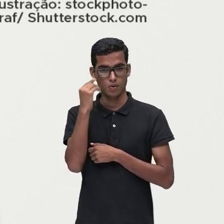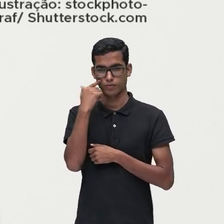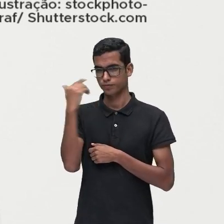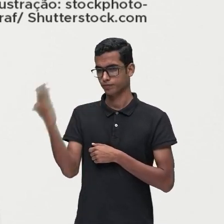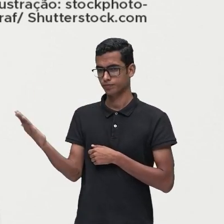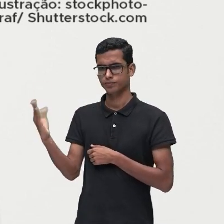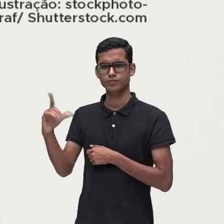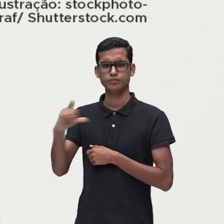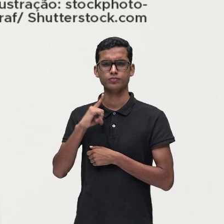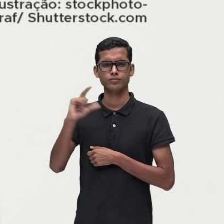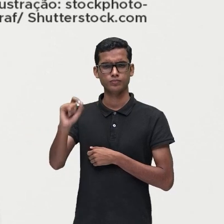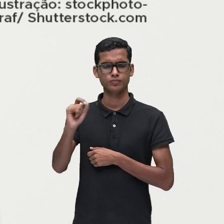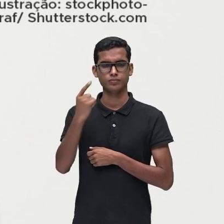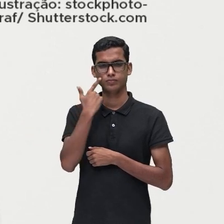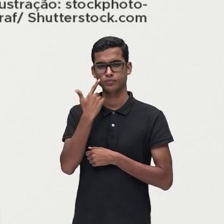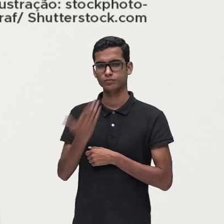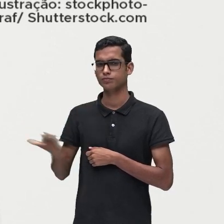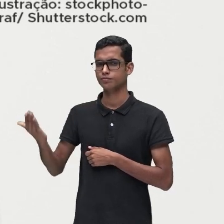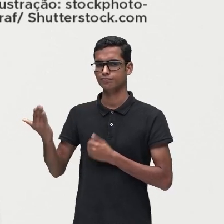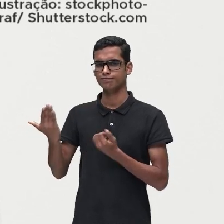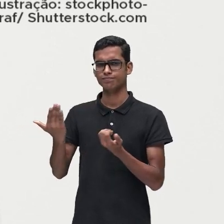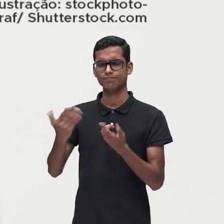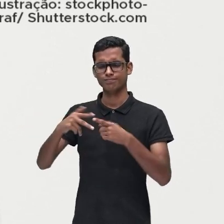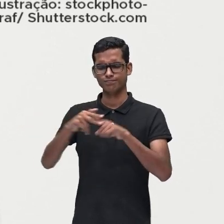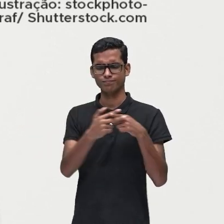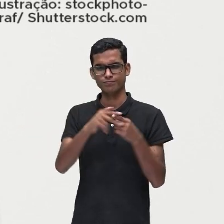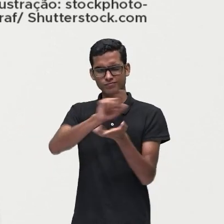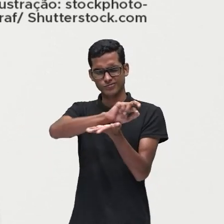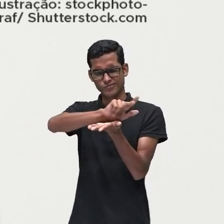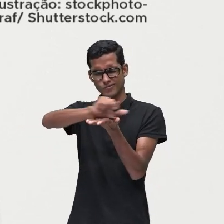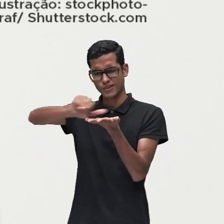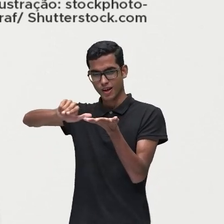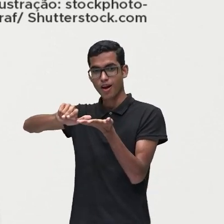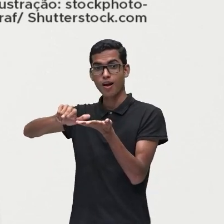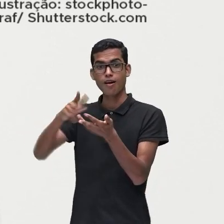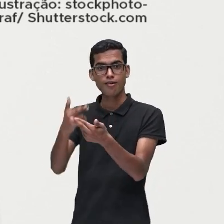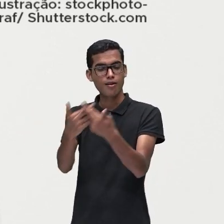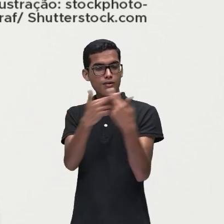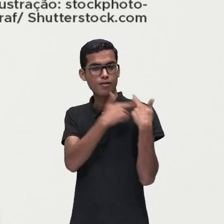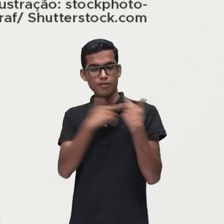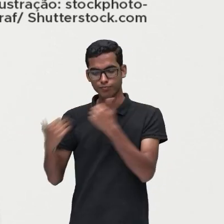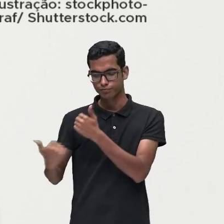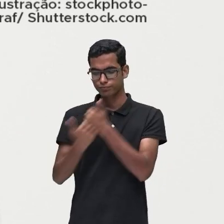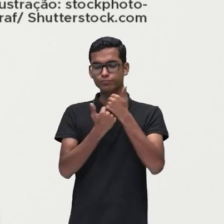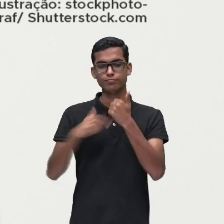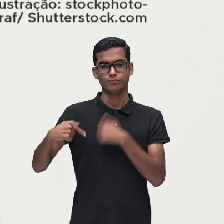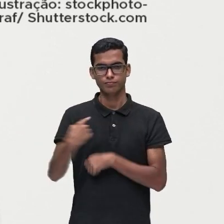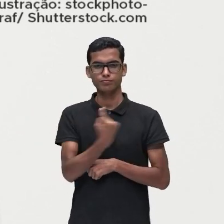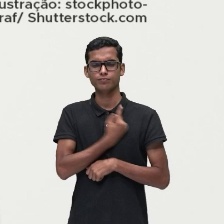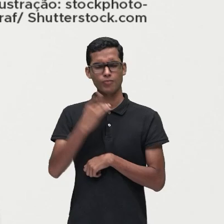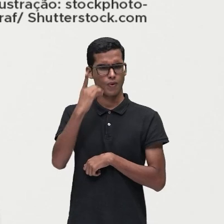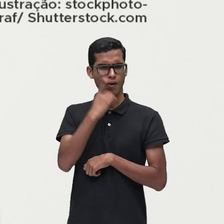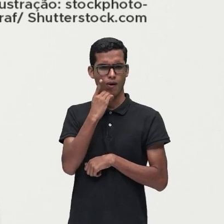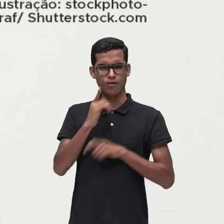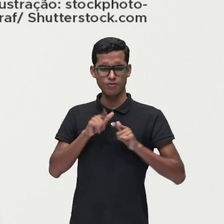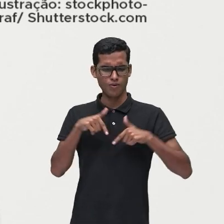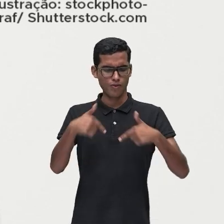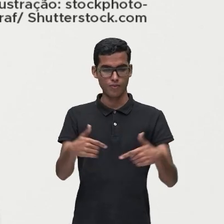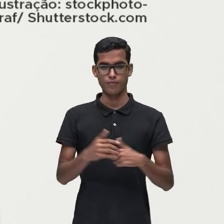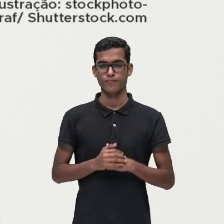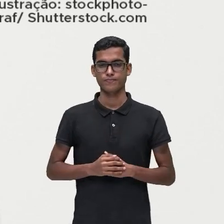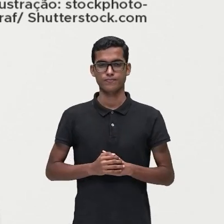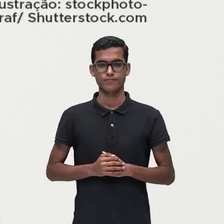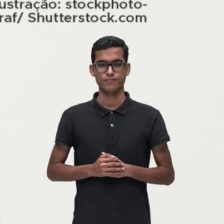gente tem inúmeras ferramentas que são responsáveis aí por nos auxiliar em afazeres do